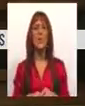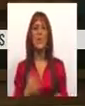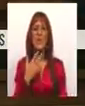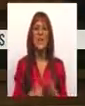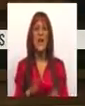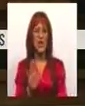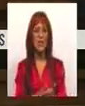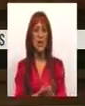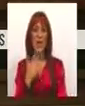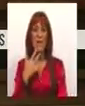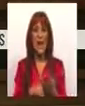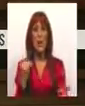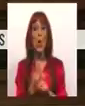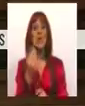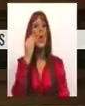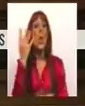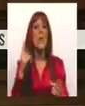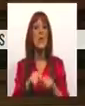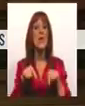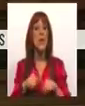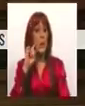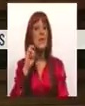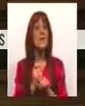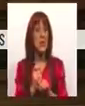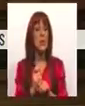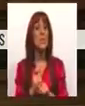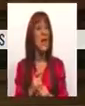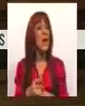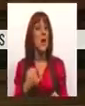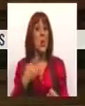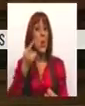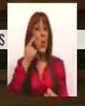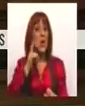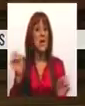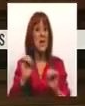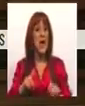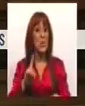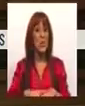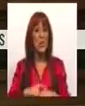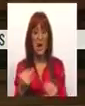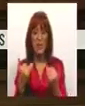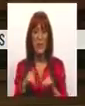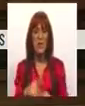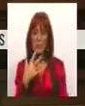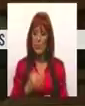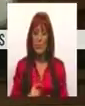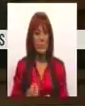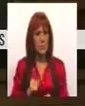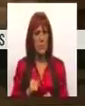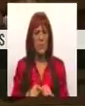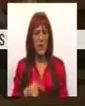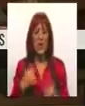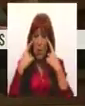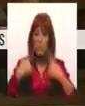verdade dos factos e a verdade das coisas. E, portanto, eu insisto, não conheço nenhum elemento de informação credível, isto é, que